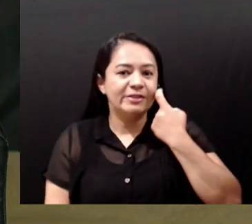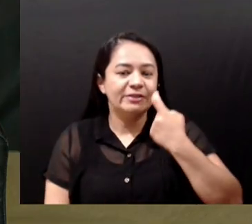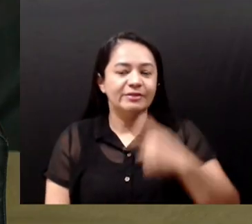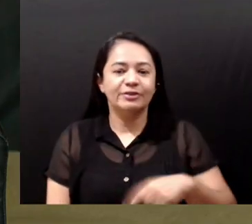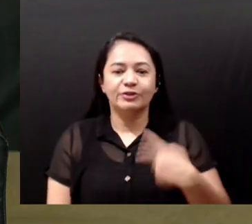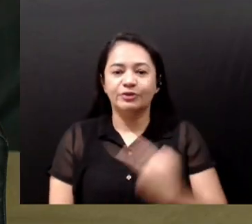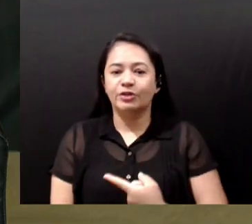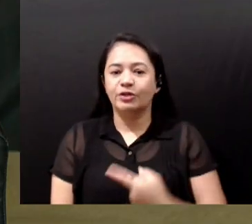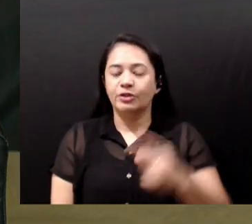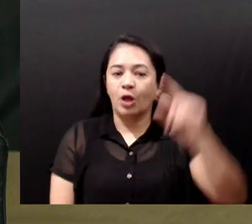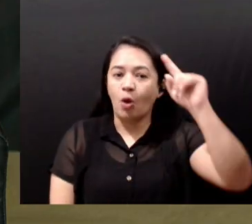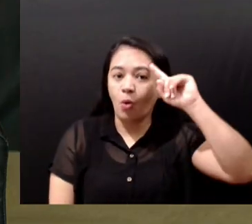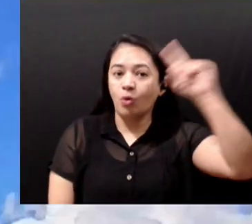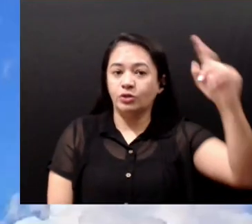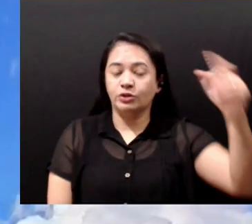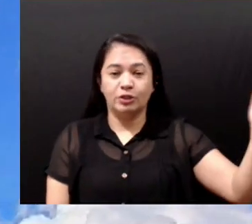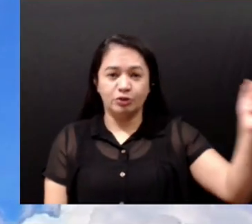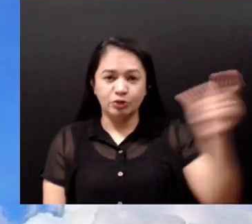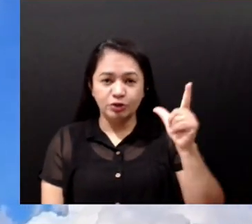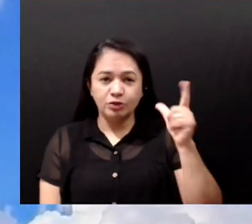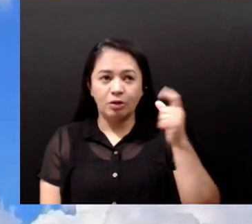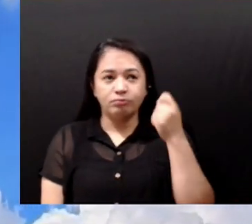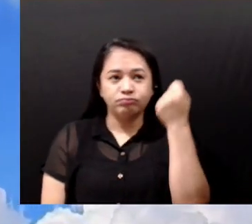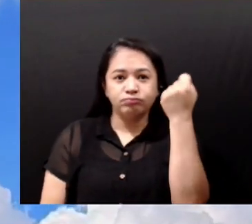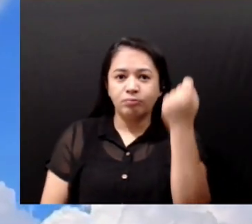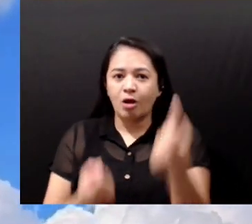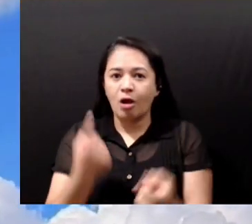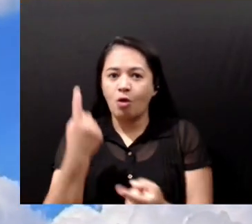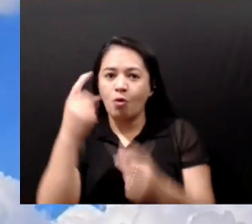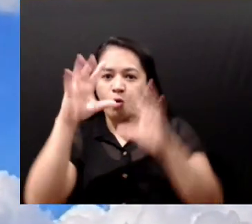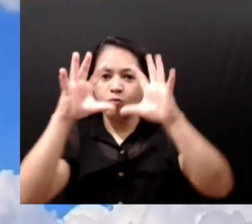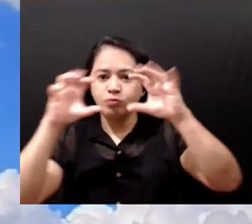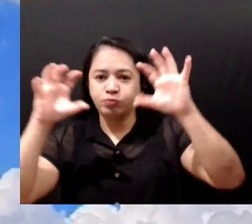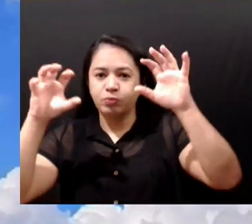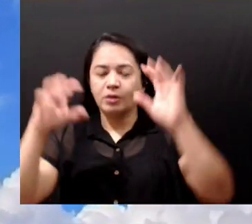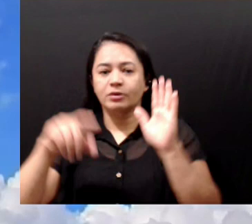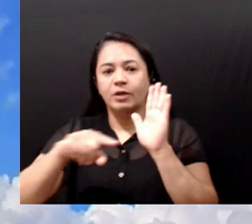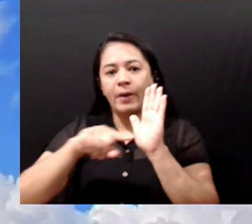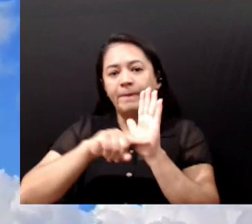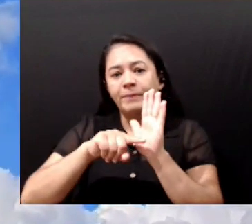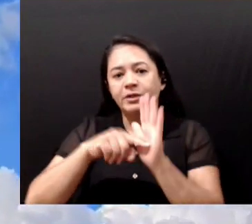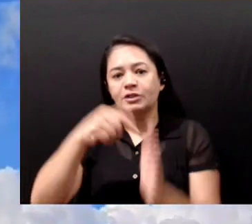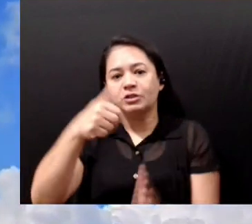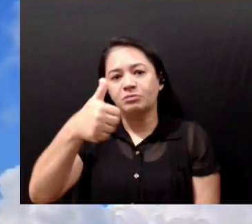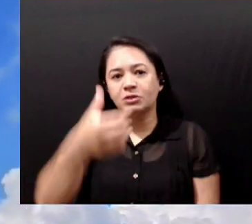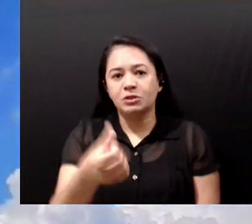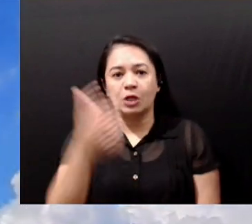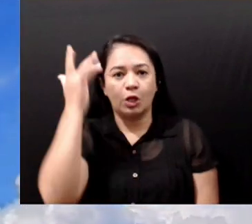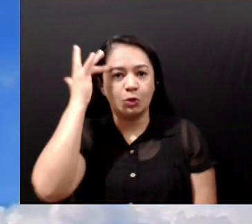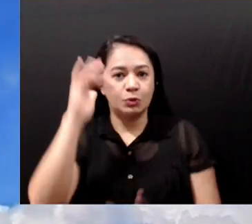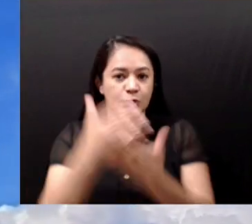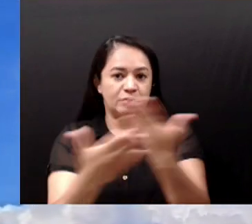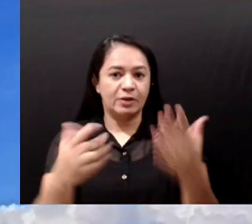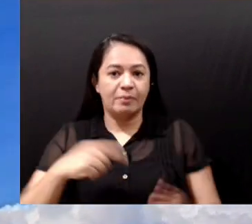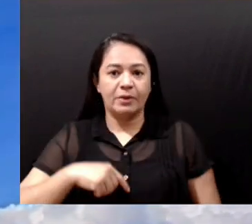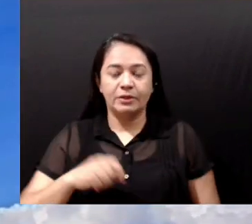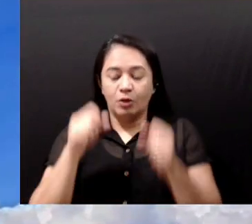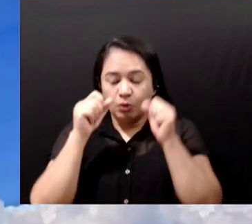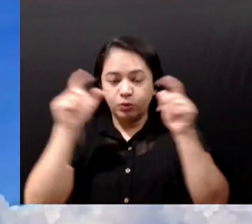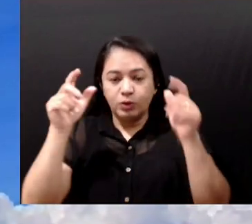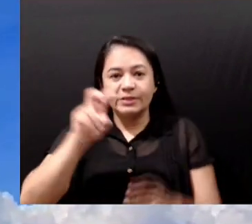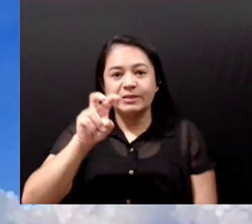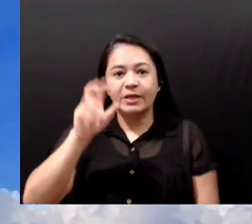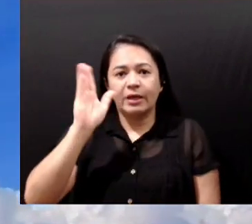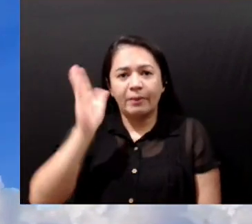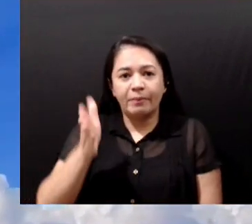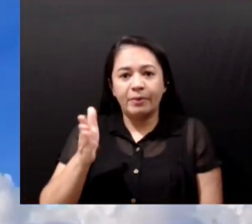sol com algumas nuvens. Mínima foi de 16, máxima de 29. Não sei vocês, mas eu acordei 5h30 da manhã e senti frio.